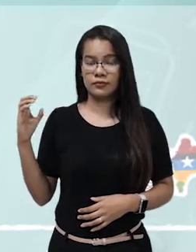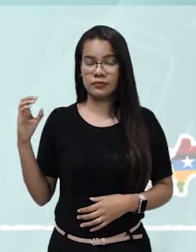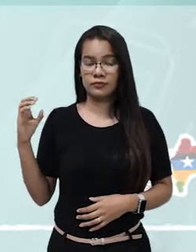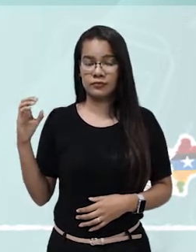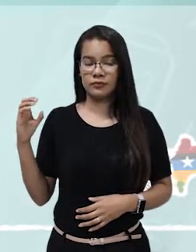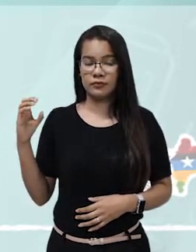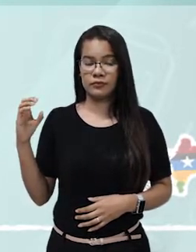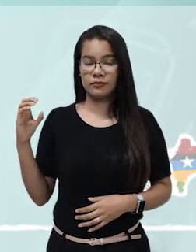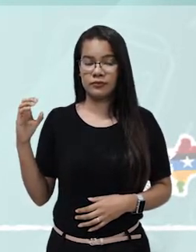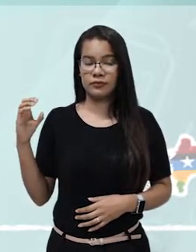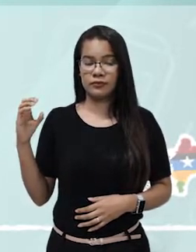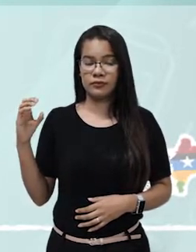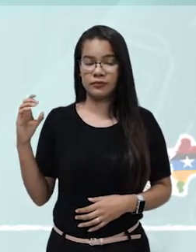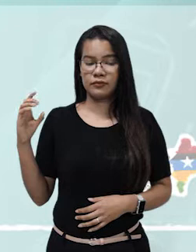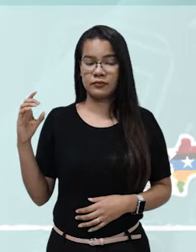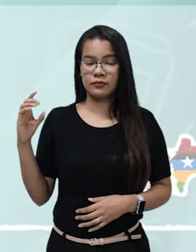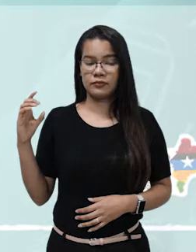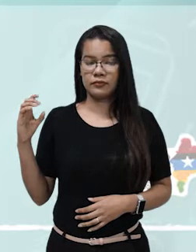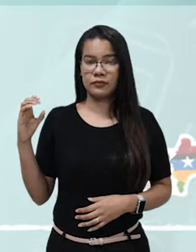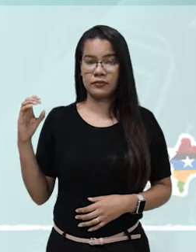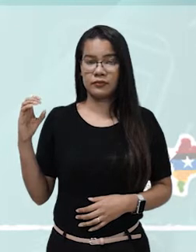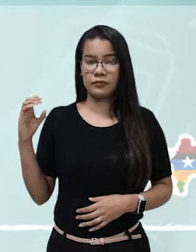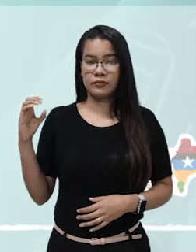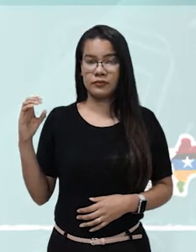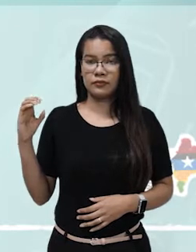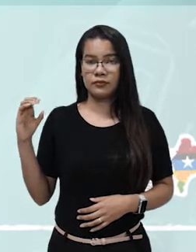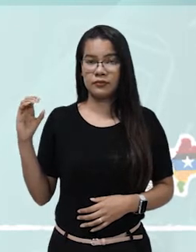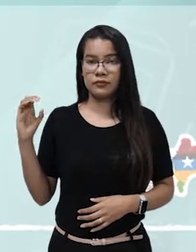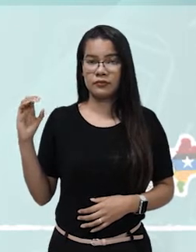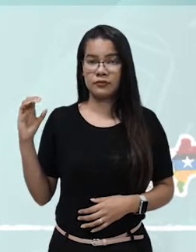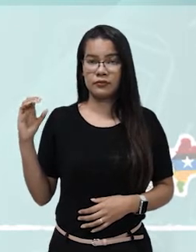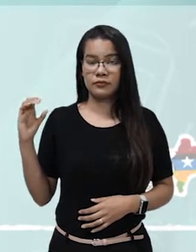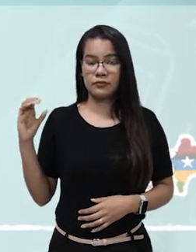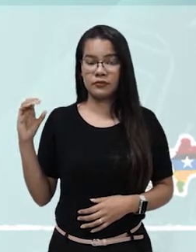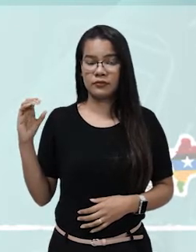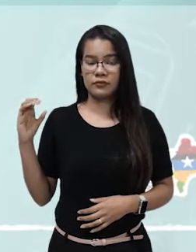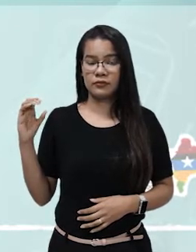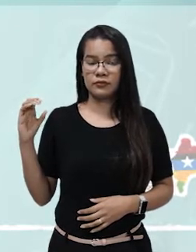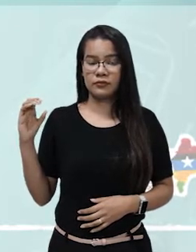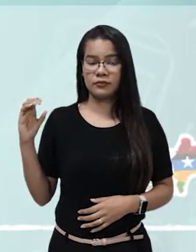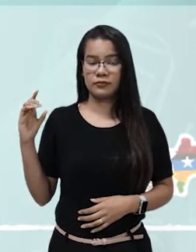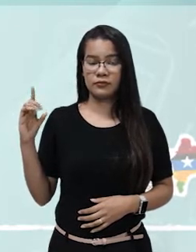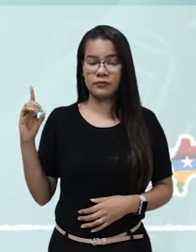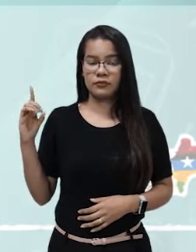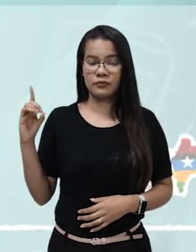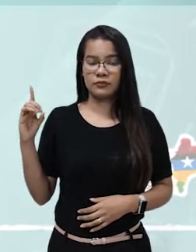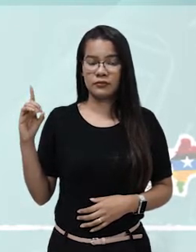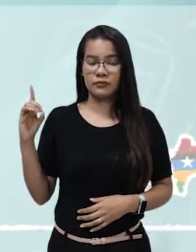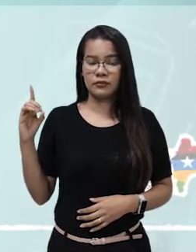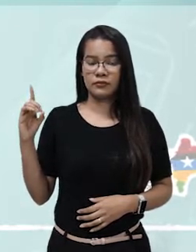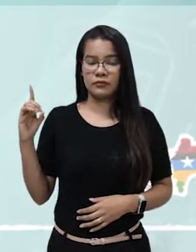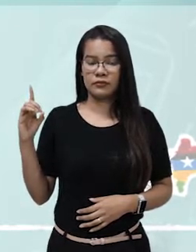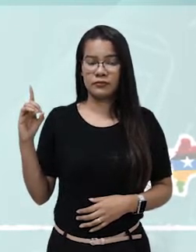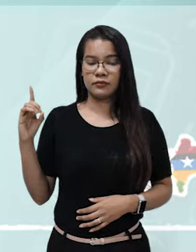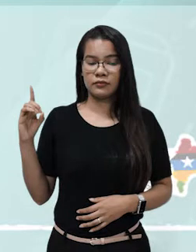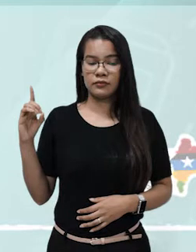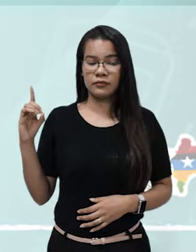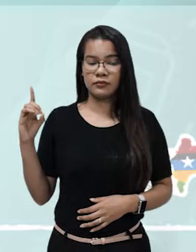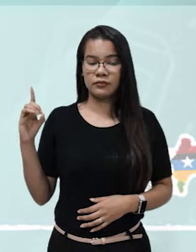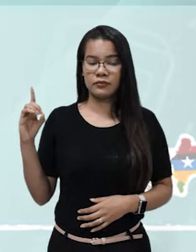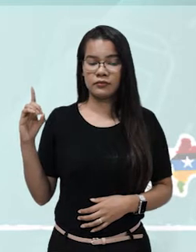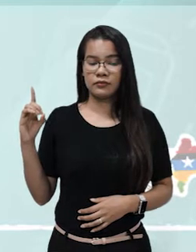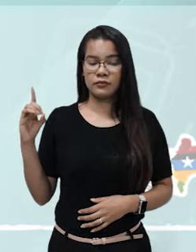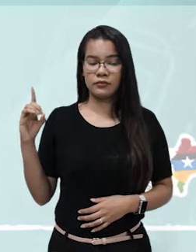traiu. Letra C. Saudade, ônix, grau, orquídea. Letra D.